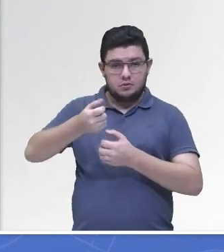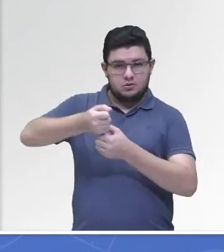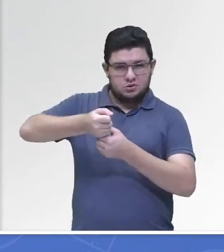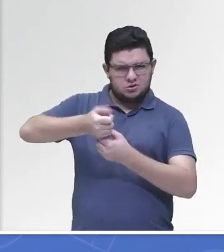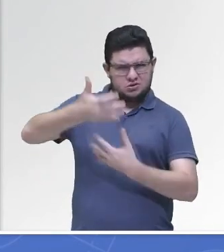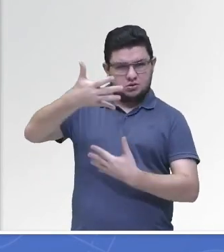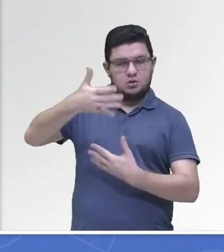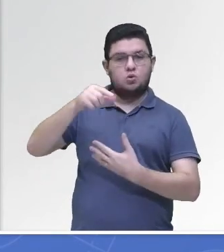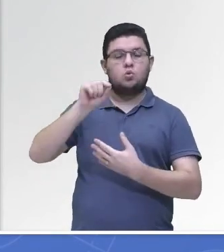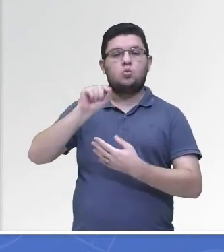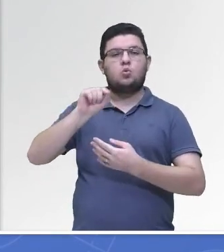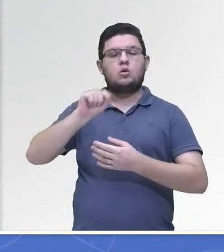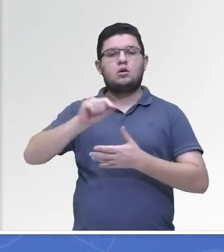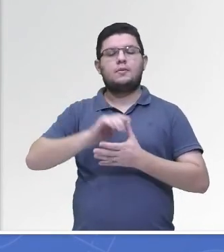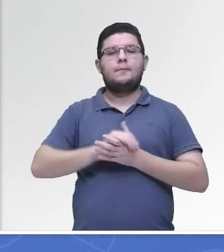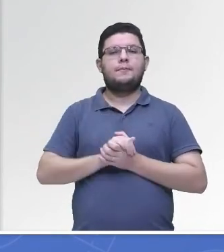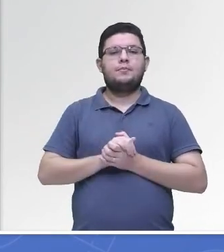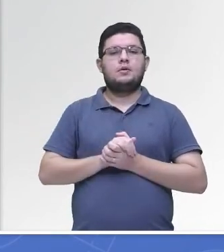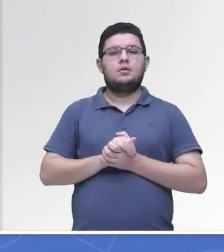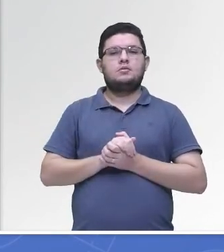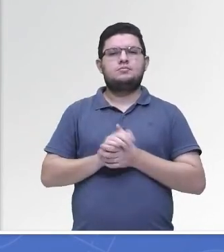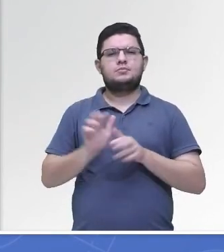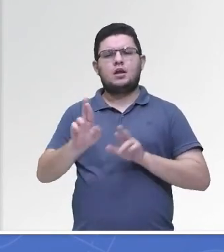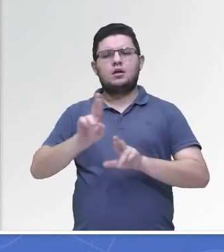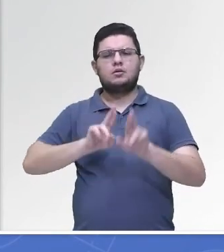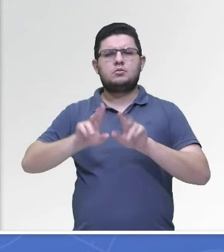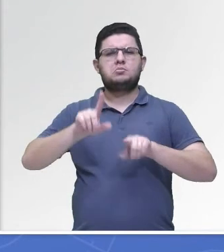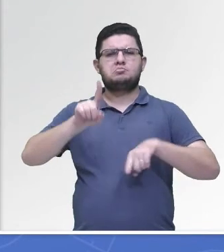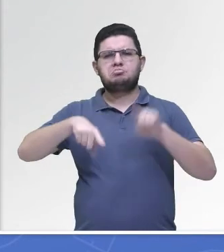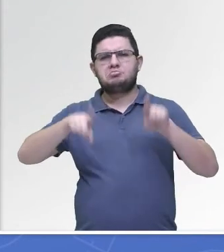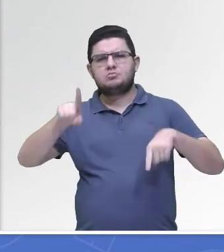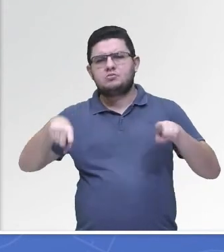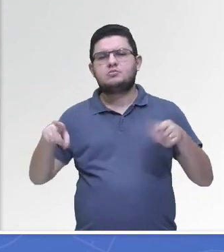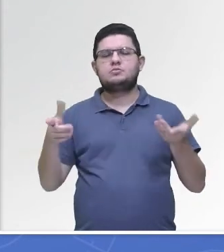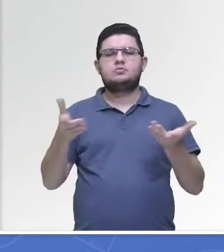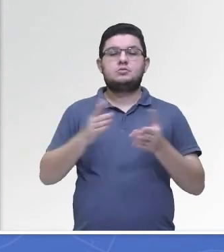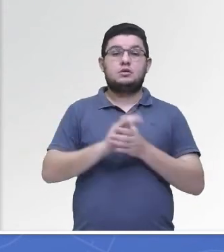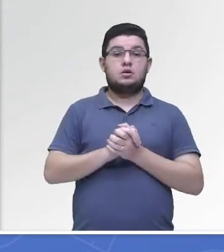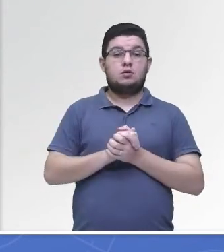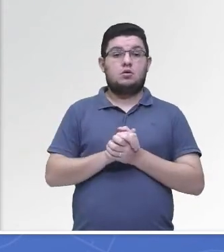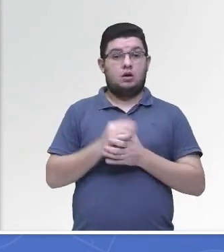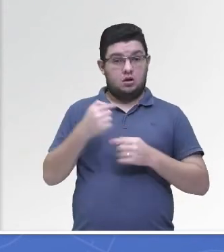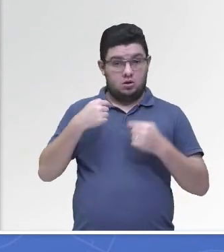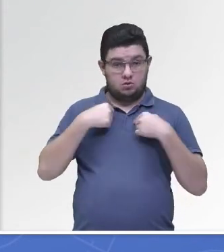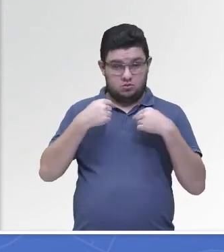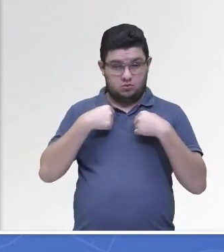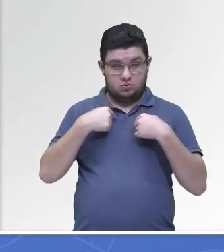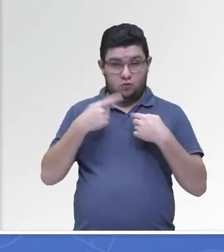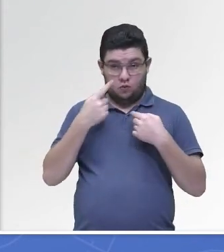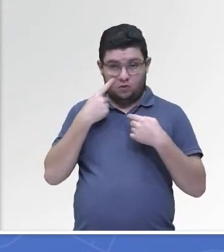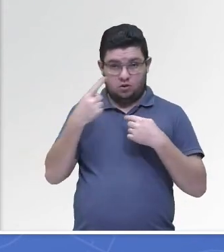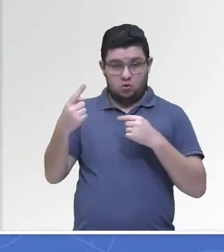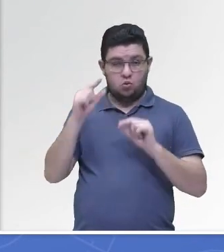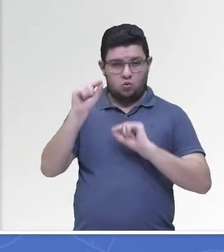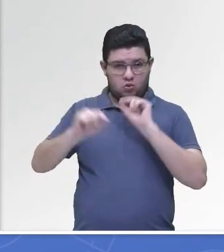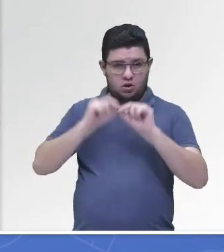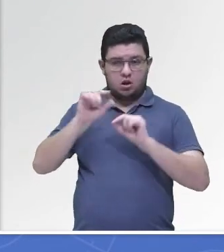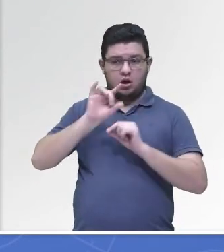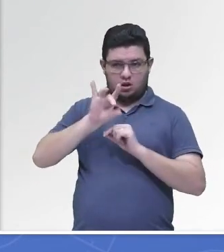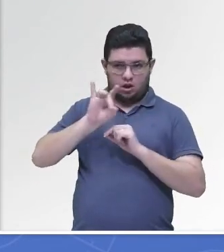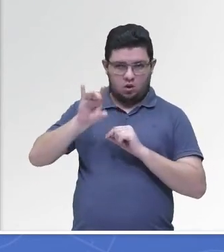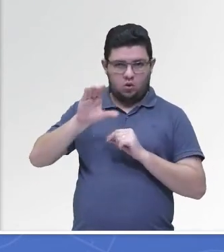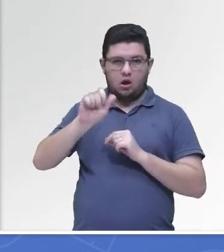com respostas diferentes umas das outras, então eu vou analisar carbono por carbono para não restar